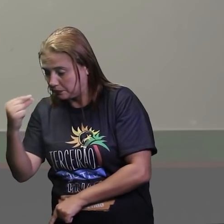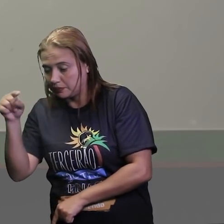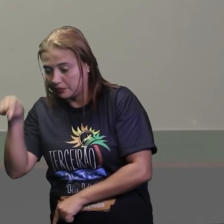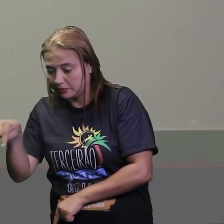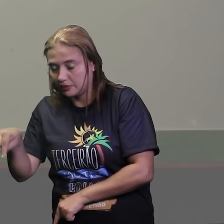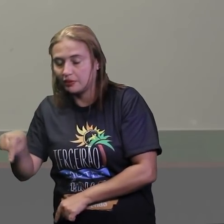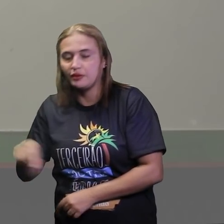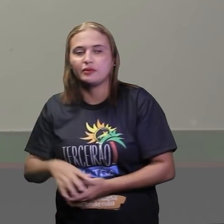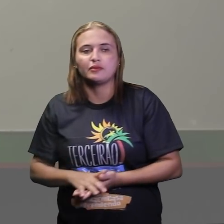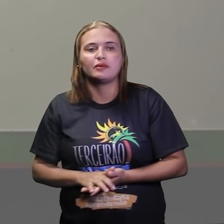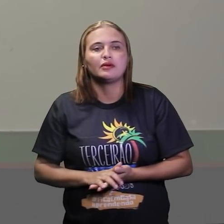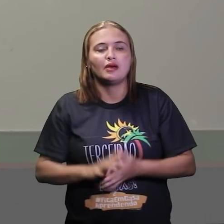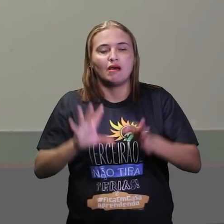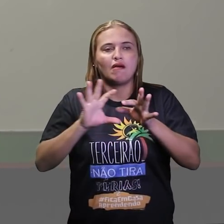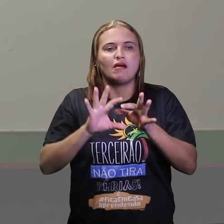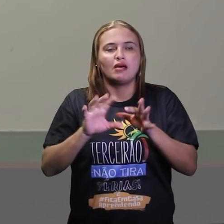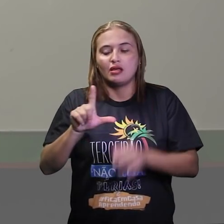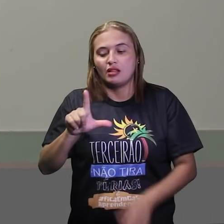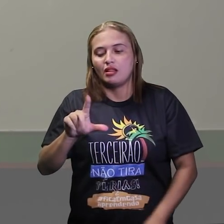ó.